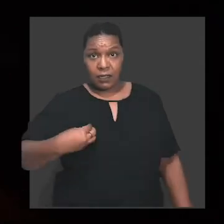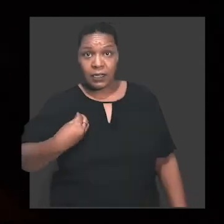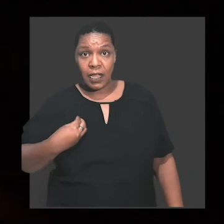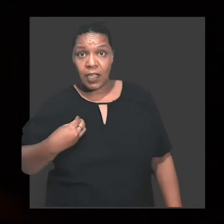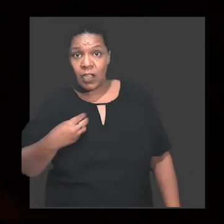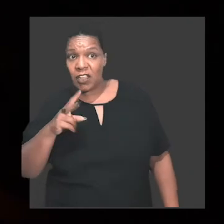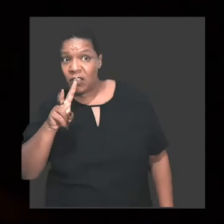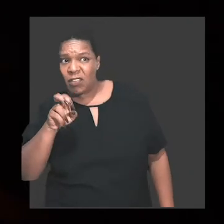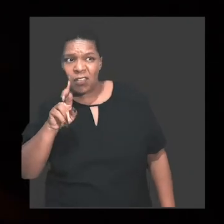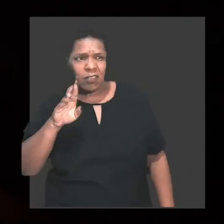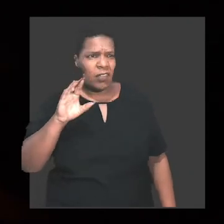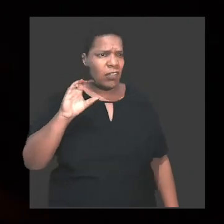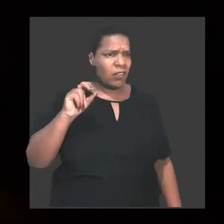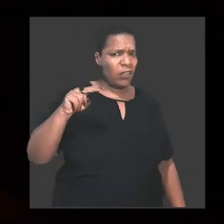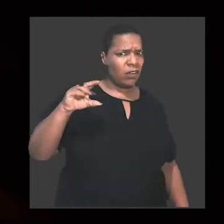Verônica, você tá aí?